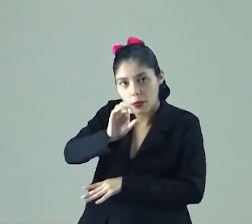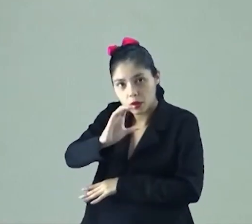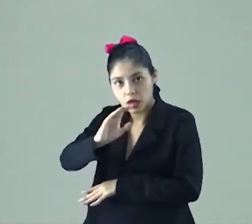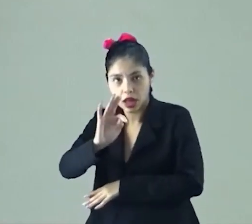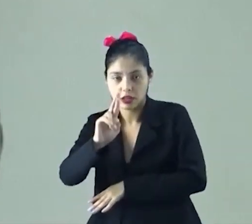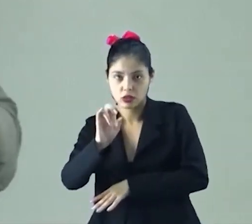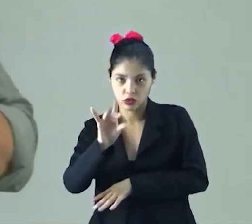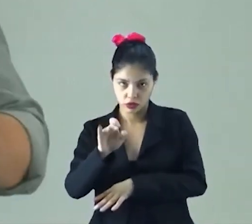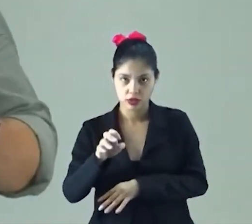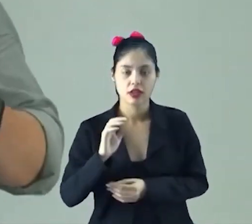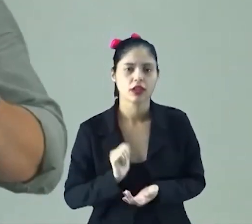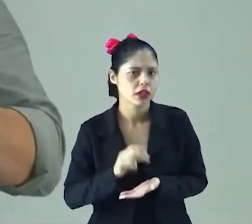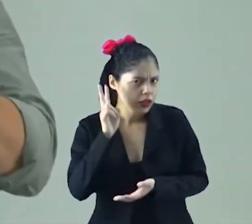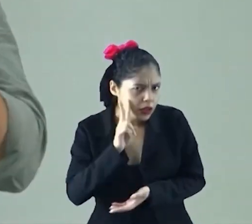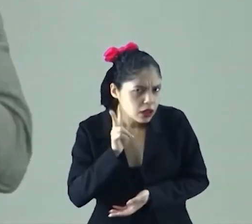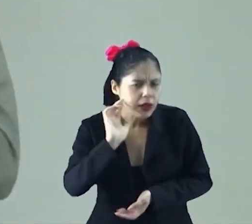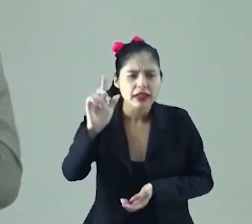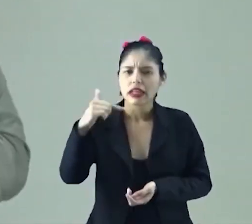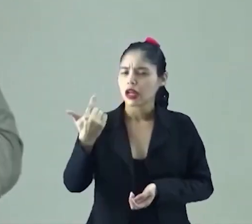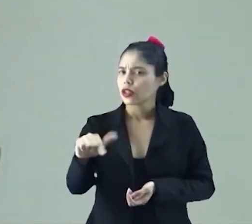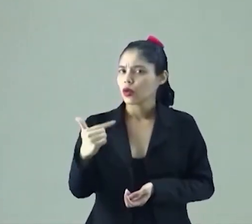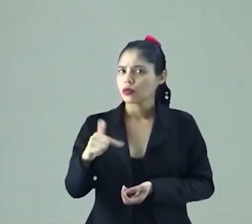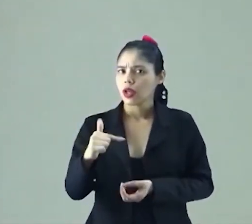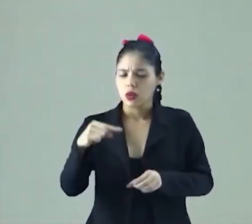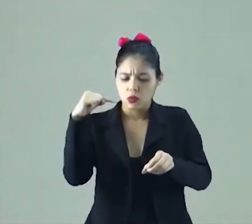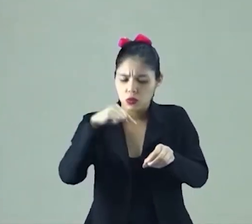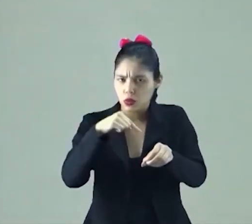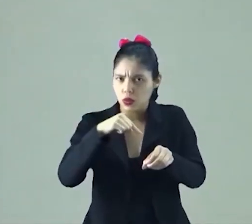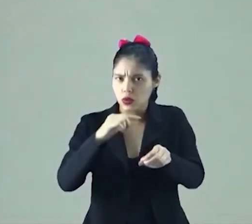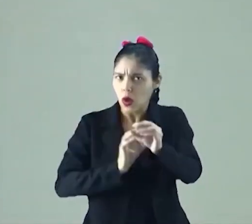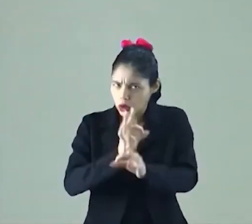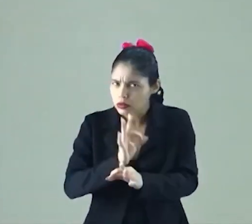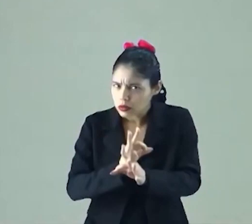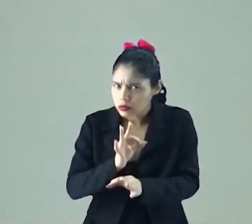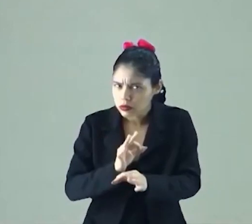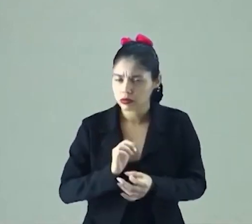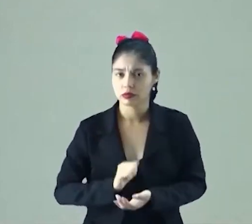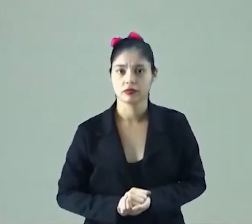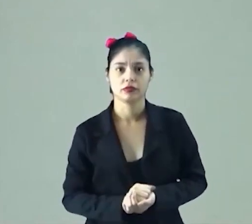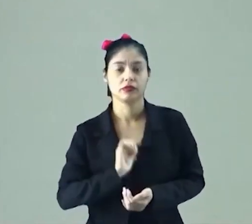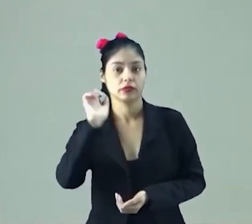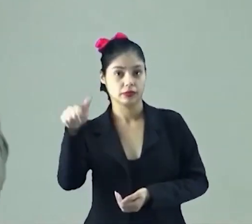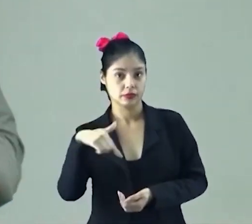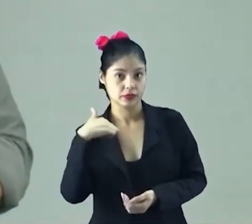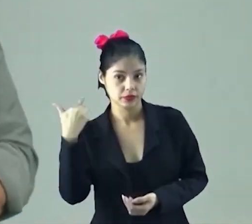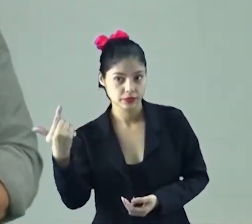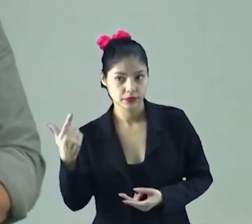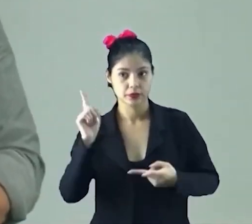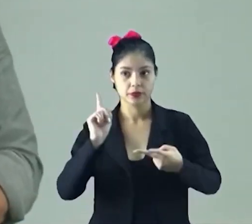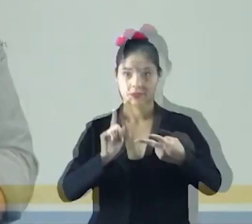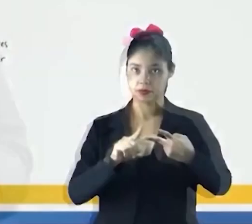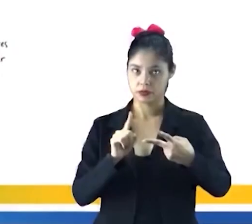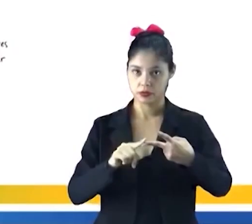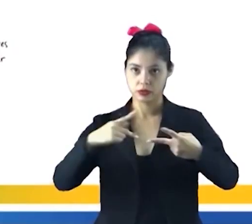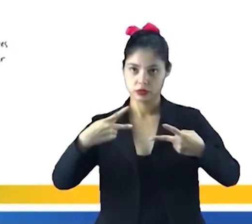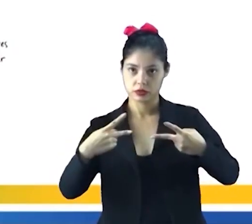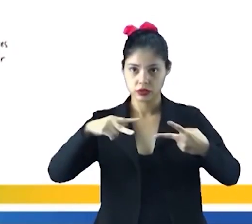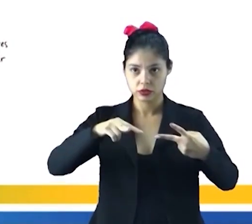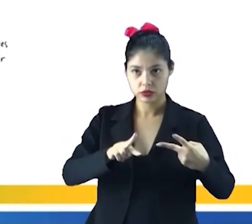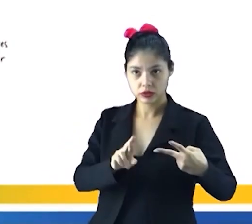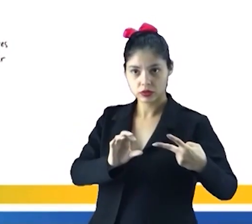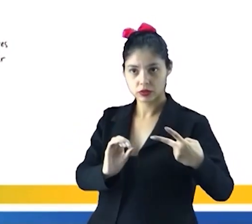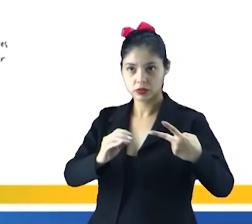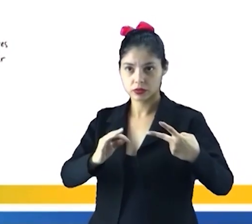Procariontes. Lembra lá que os procariontes são aqueles que não têm núcleo organizado, ok? Depois a gente parte, então, para os